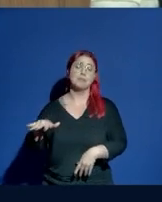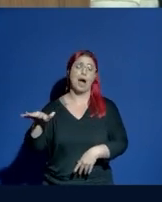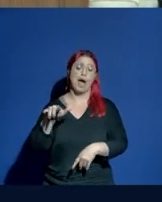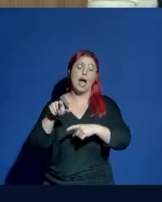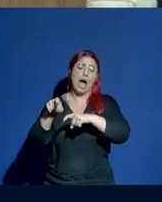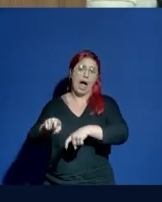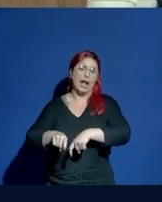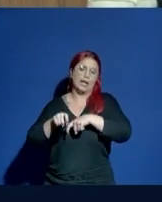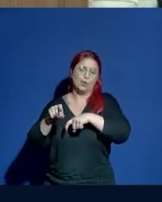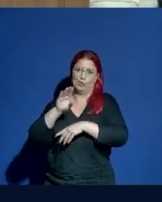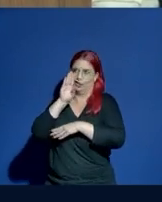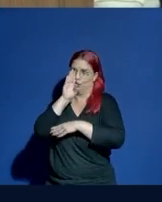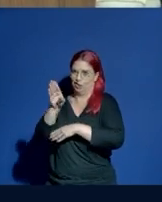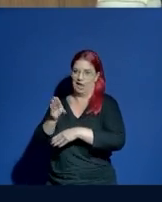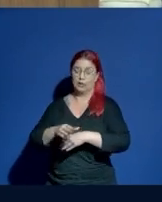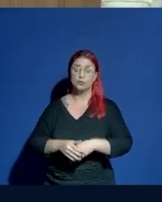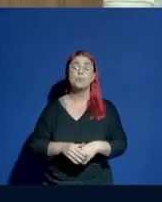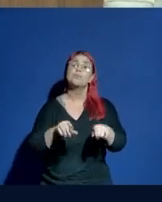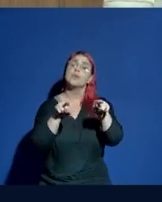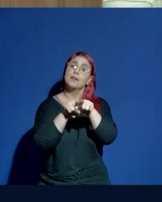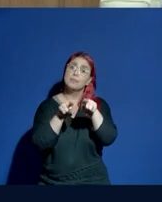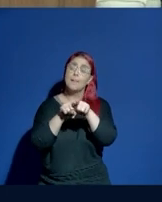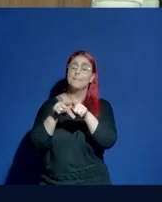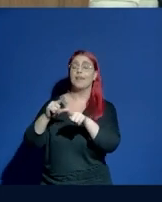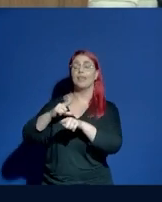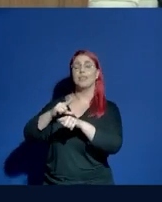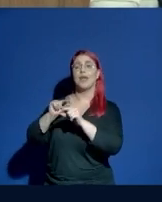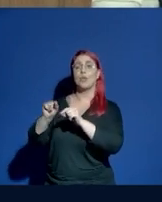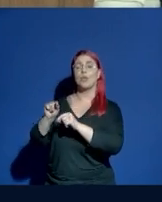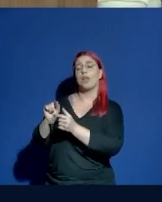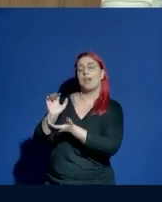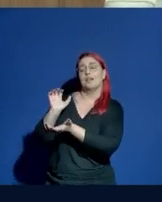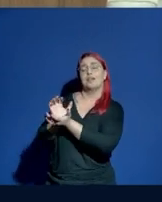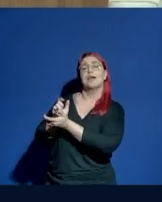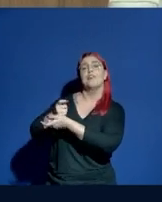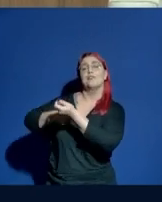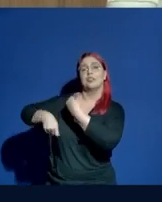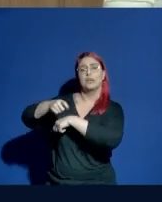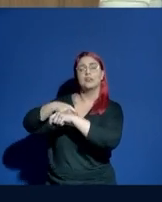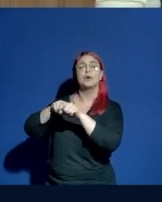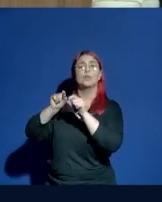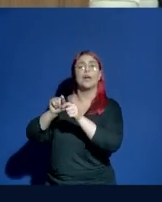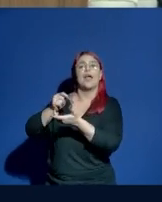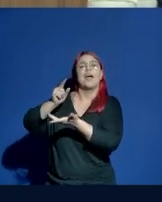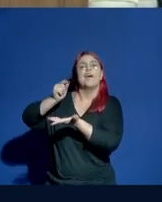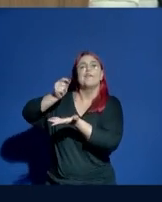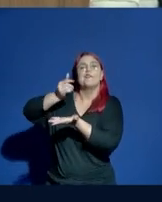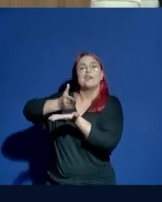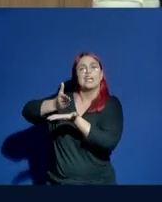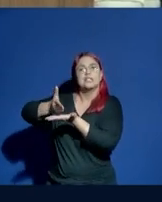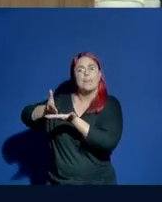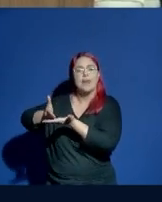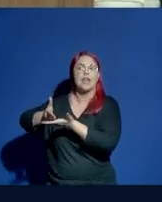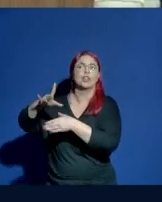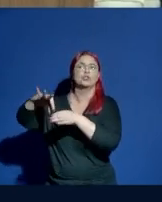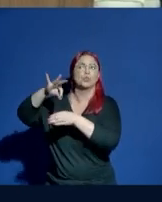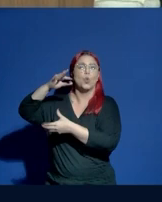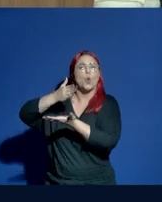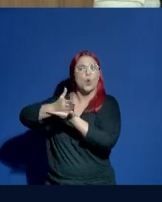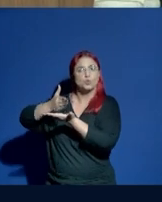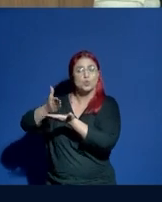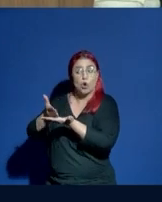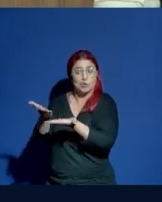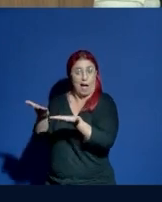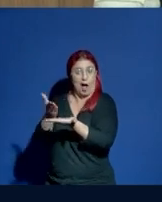um pouco mais direta e por fim temos ali o nosso braço financeiro com financiamento através do nosso banco ou com consórcio ou com aluguéis